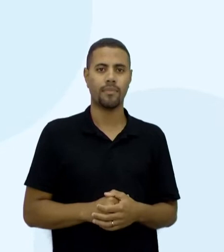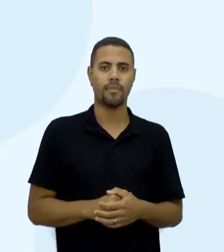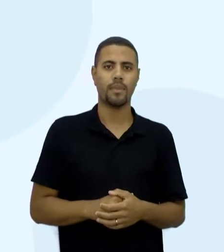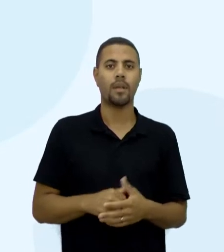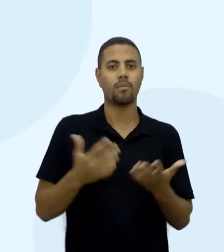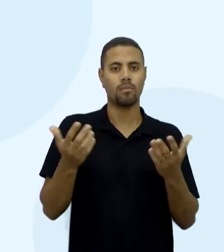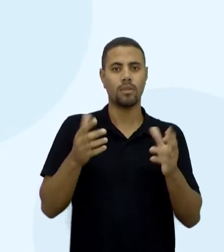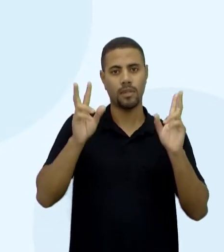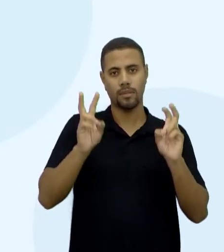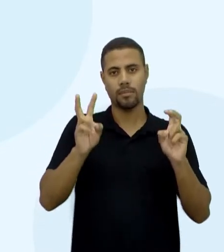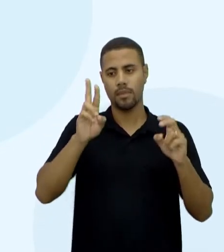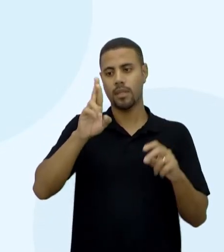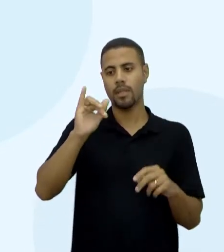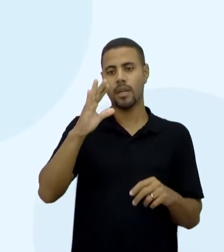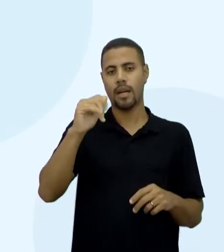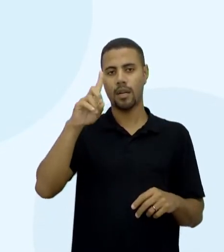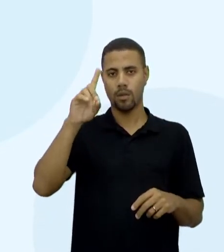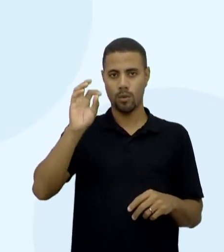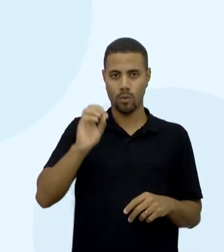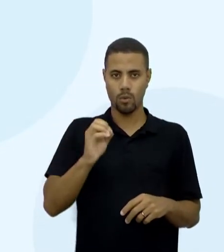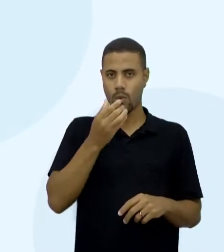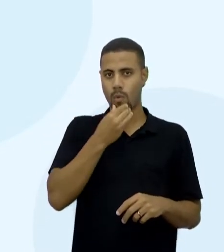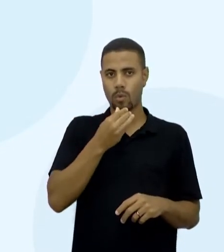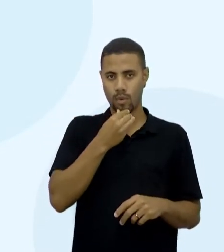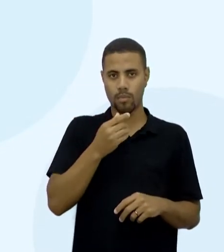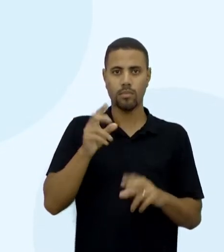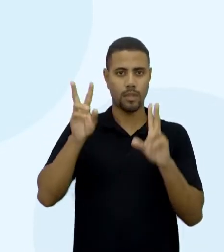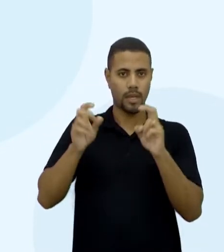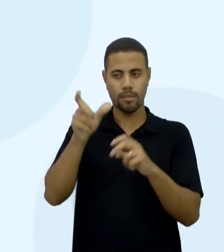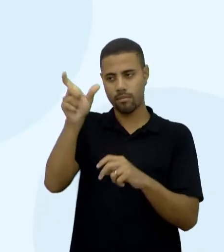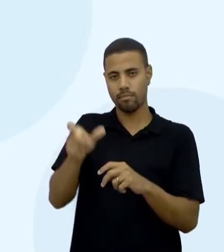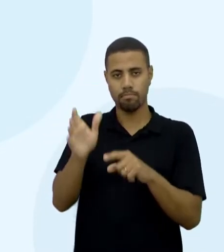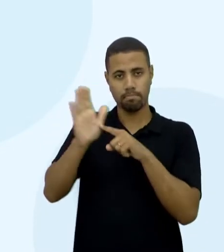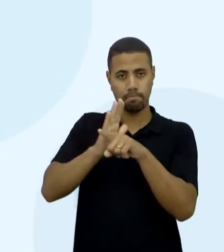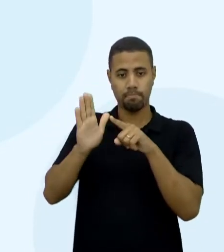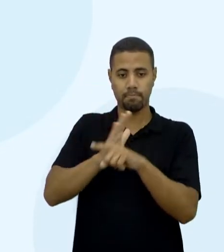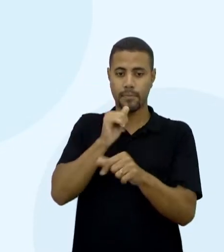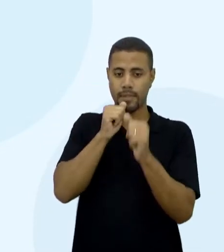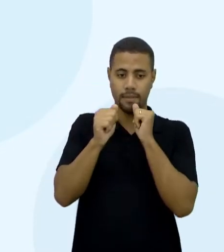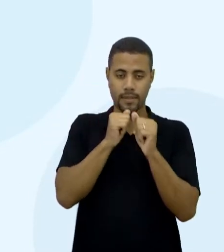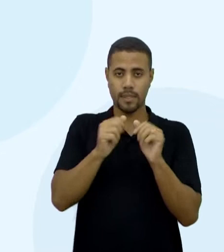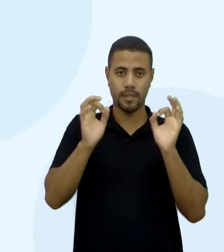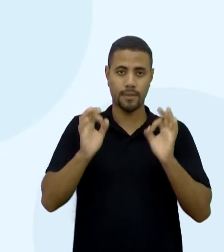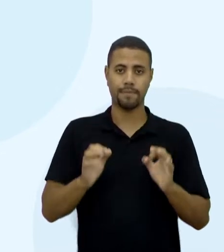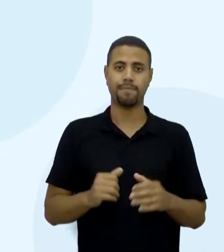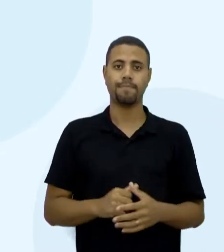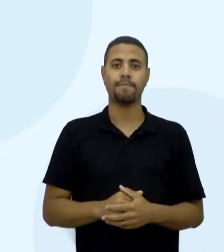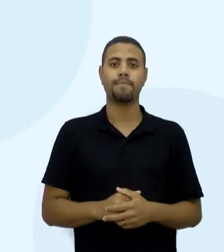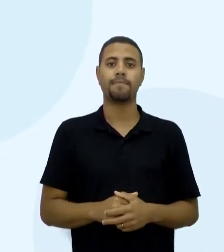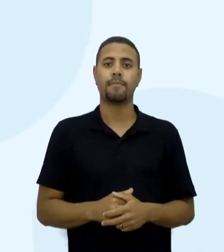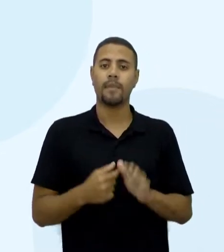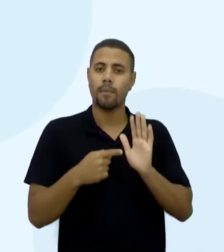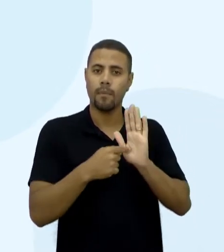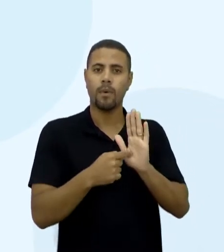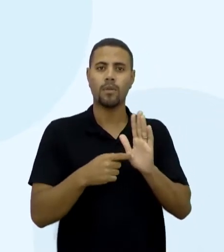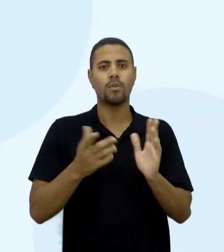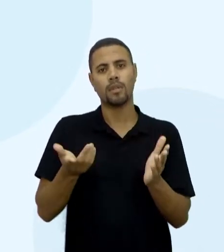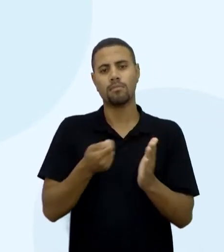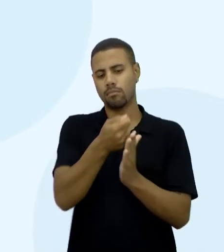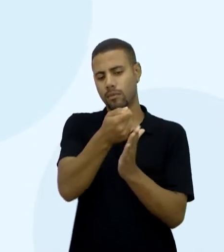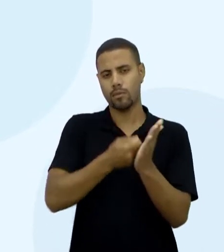Azevedo. Além da apresentação que já foi feita lá no título, aqui é aprofundado um pouquinho mais. Então, ele é